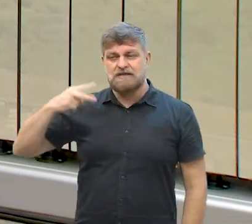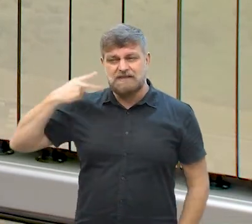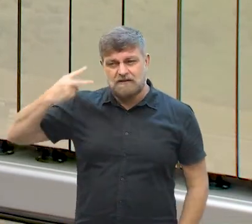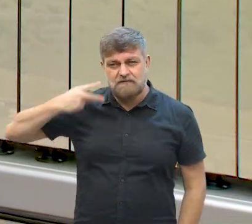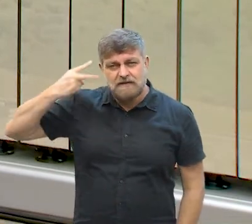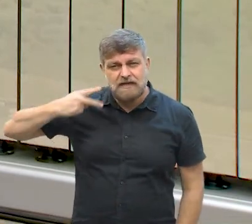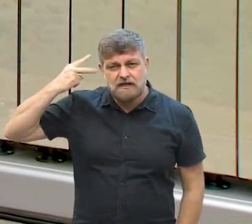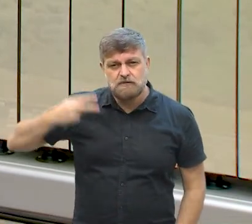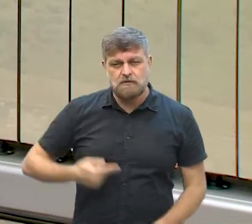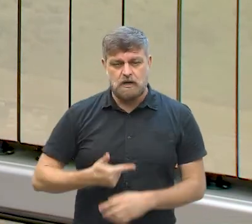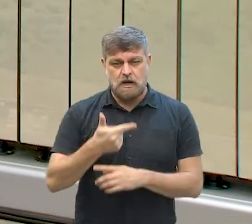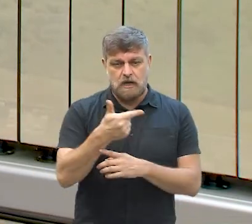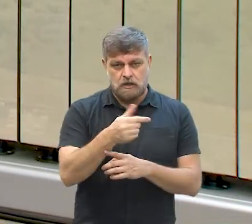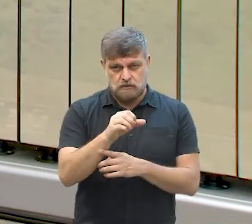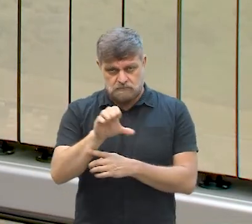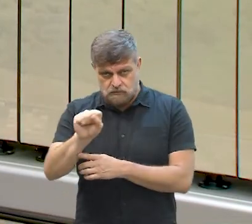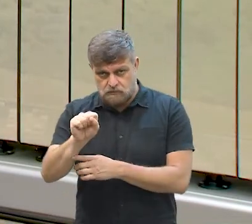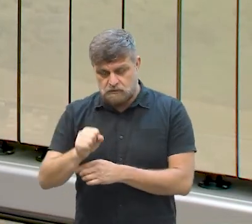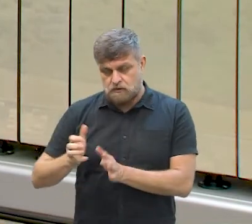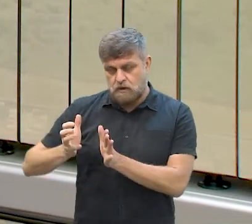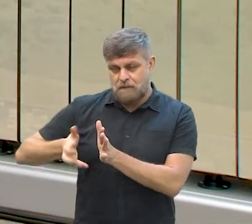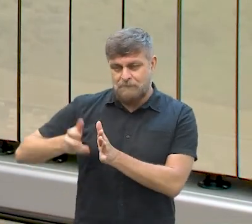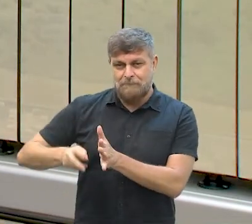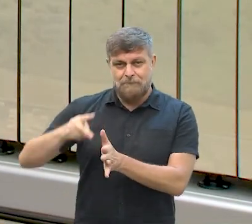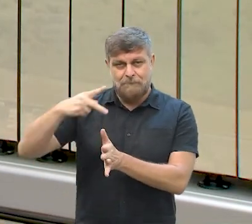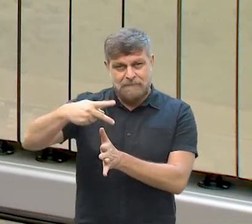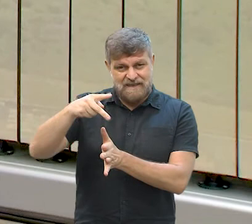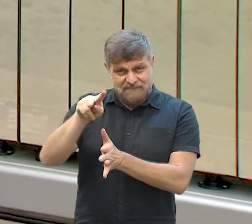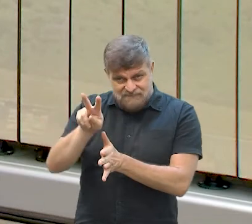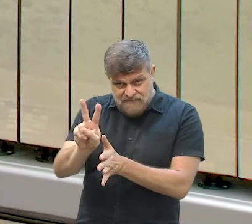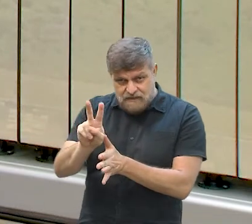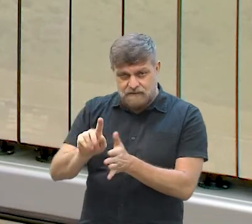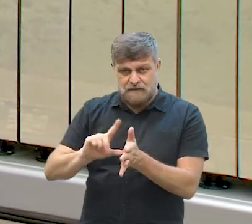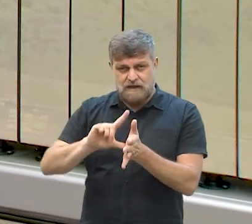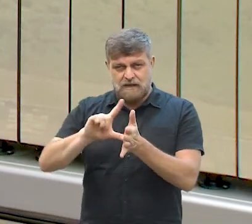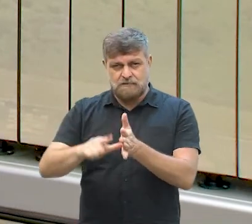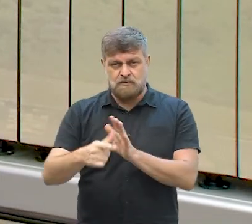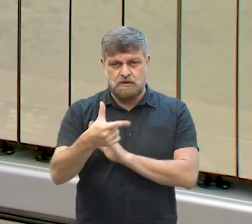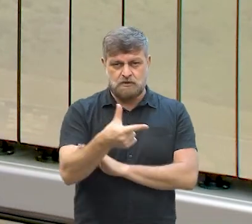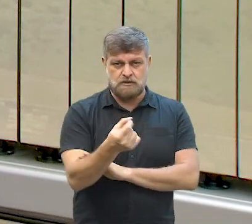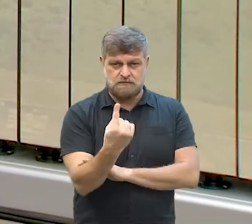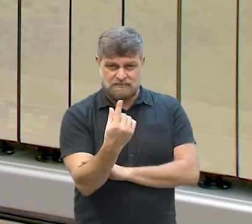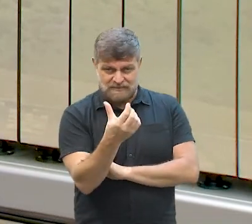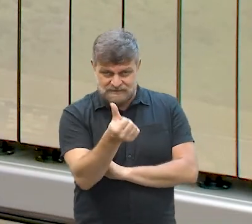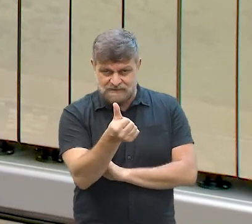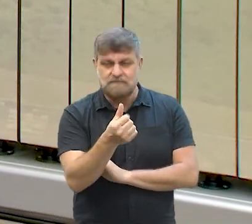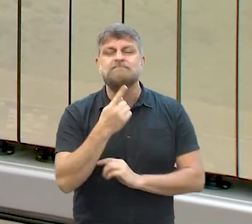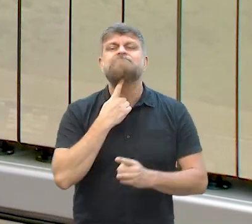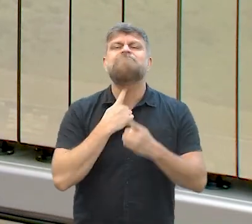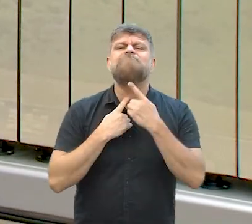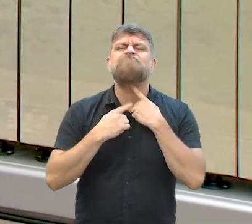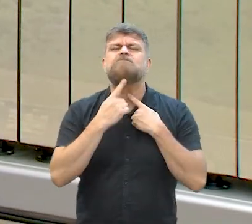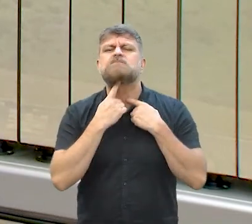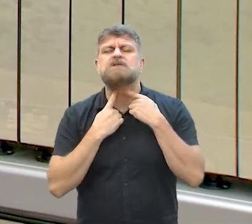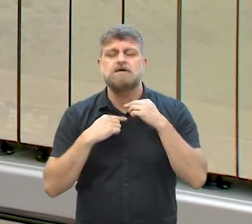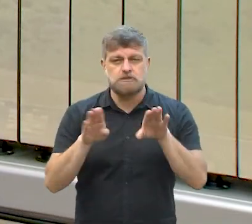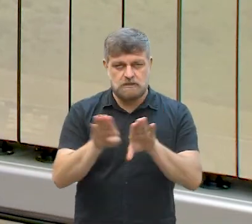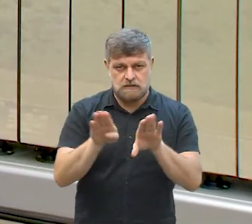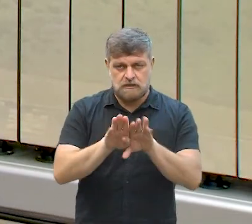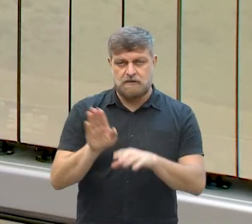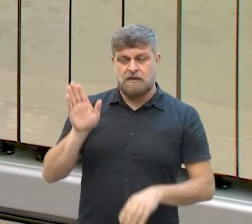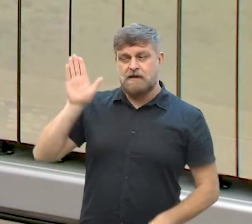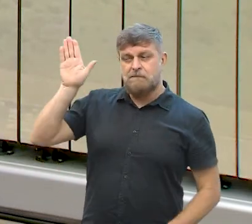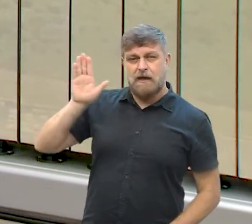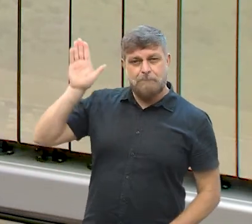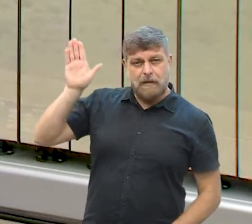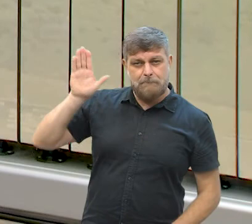pela primeira vez como vereador, né, em 2008 pelo Partido Verde. Em 2016, eu tinha o